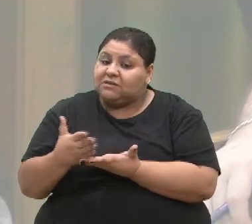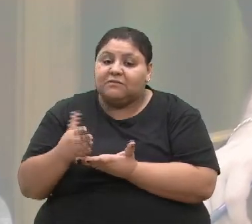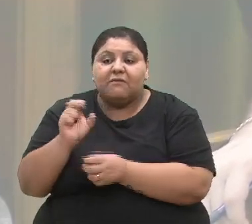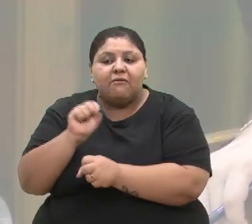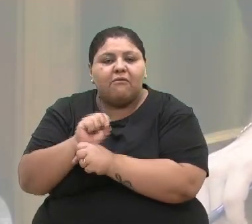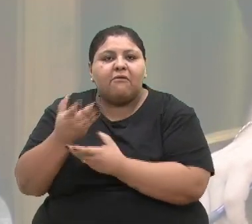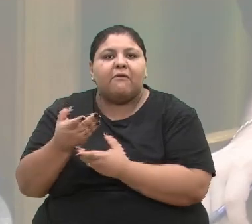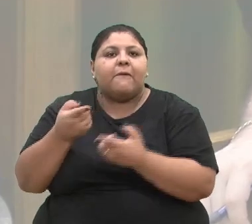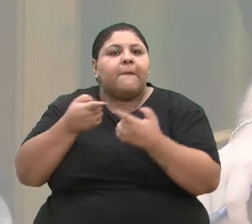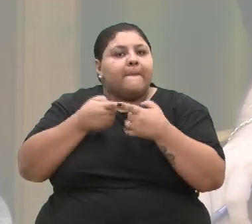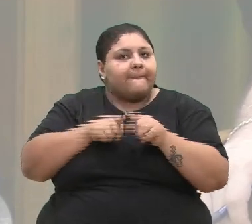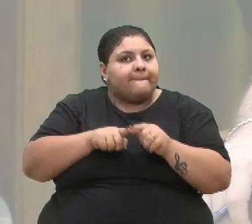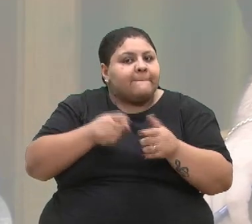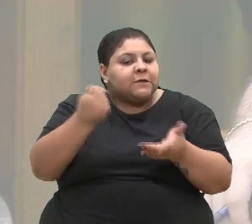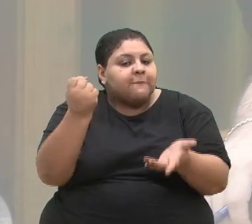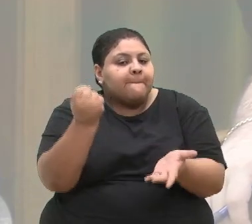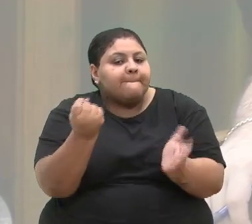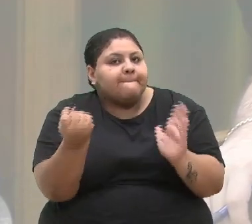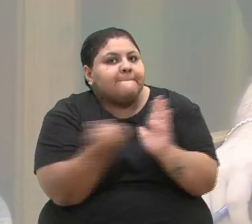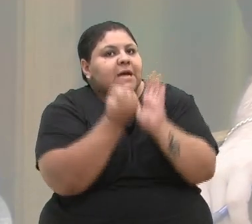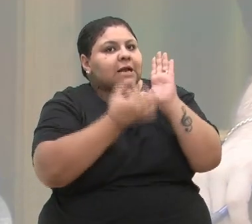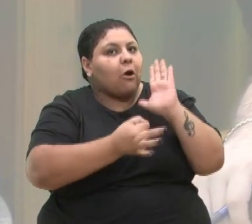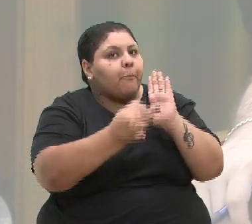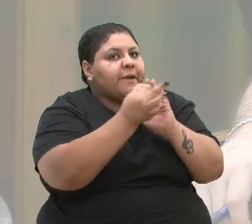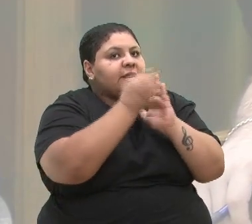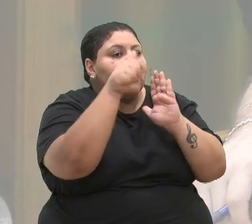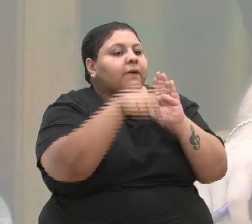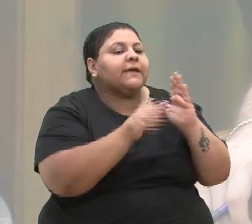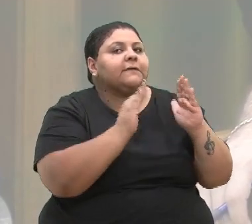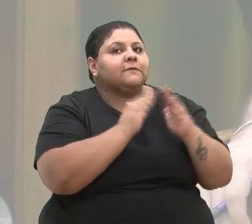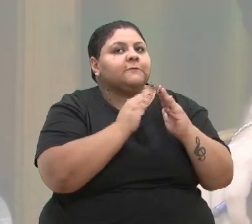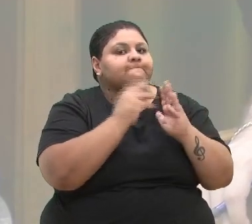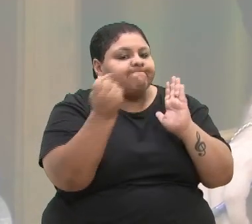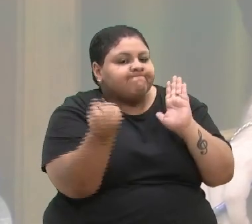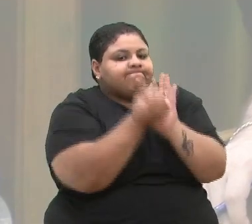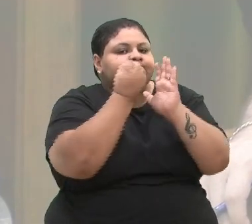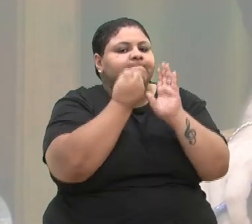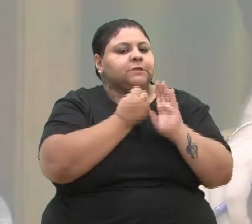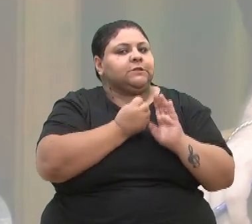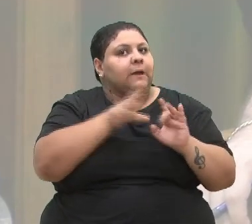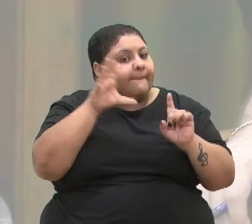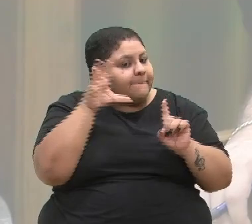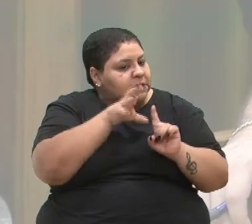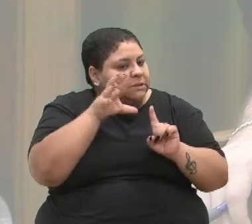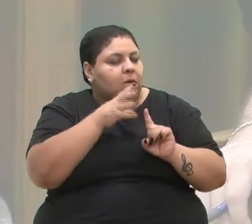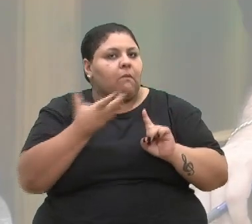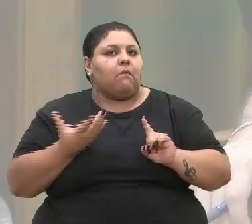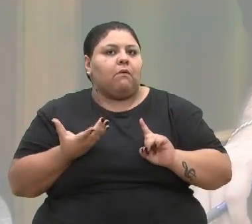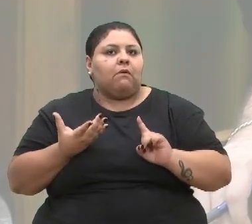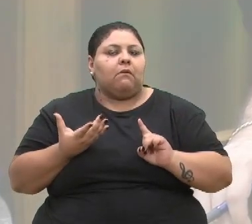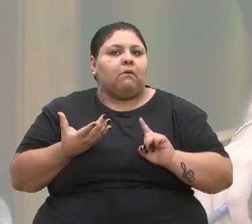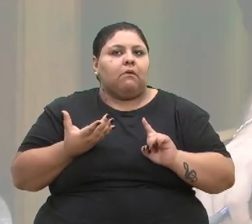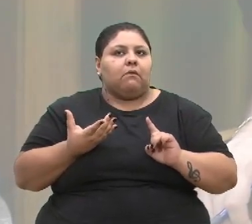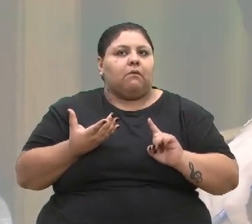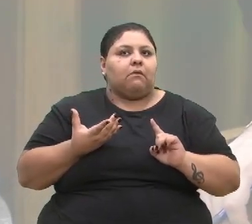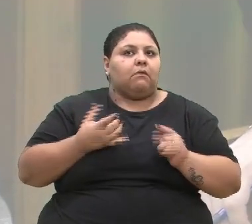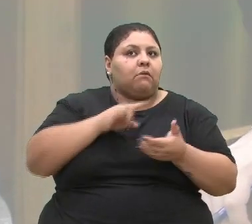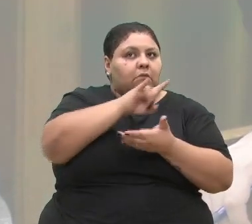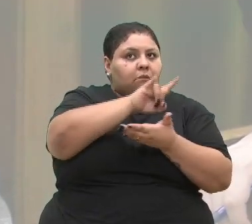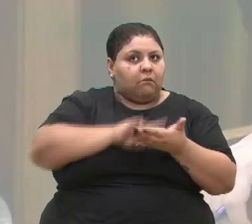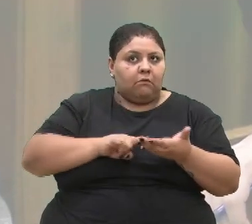o efeito real da moção, seja de apoio, de repúdio, de contrariedade. Qual o efeito real? Não